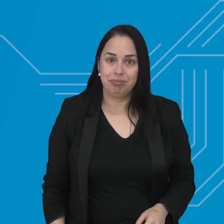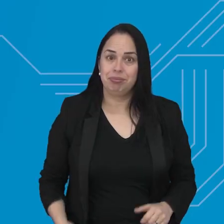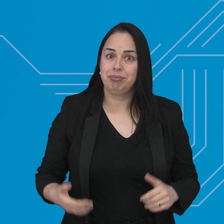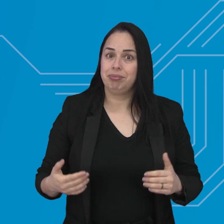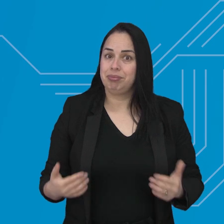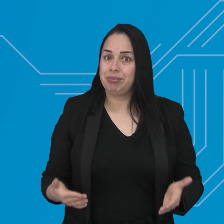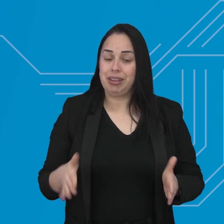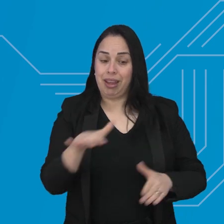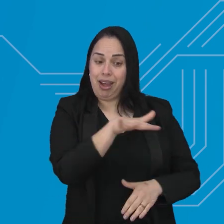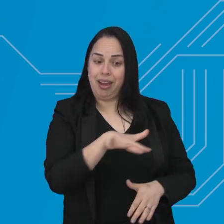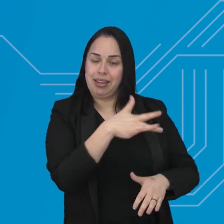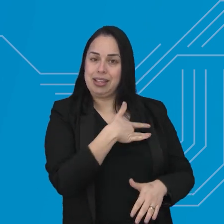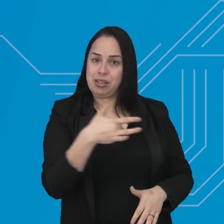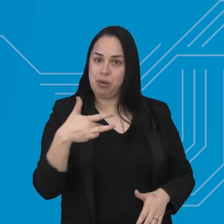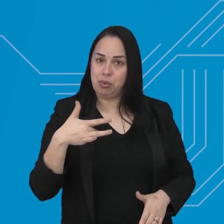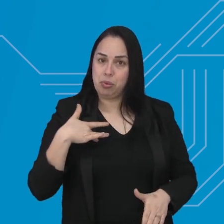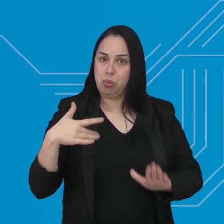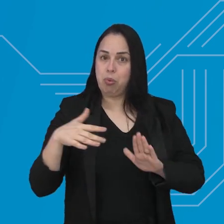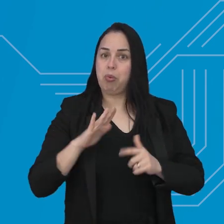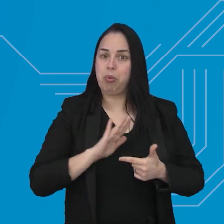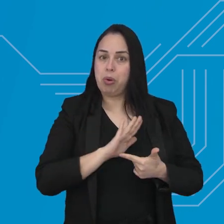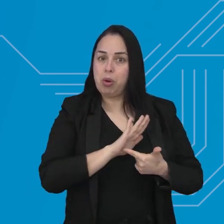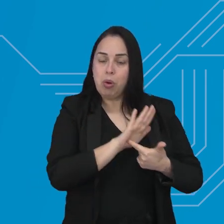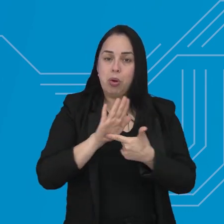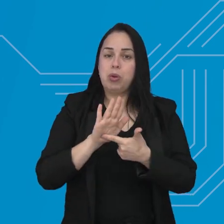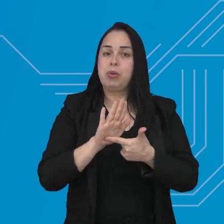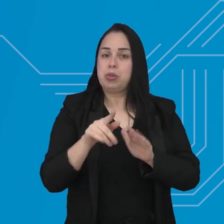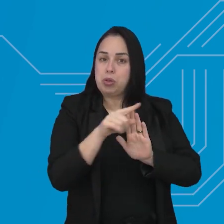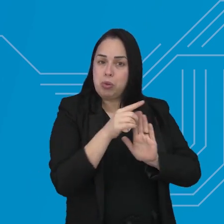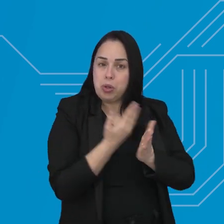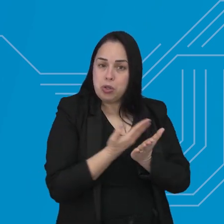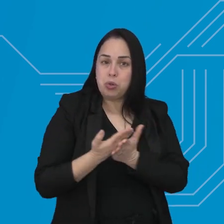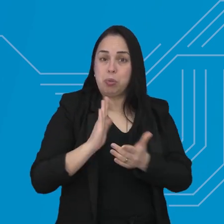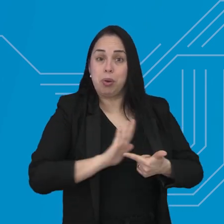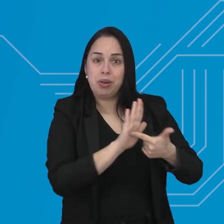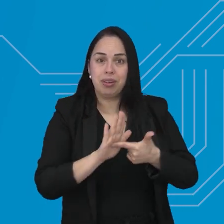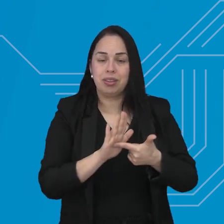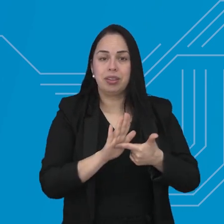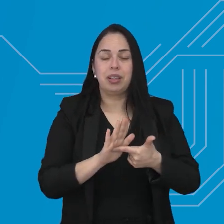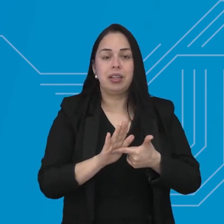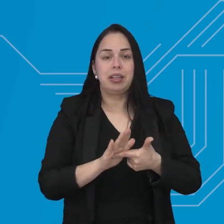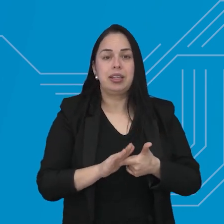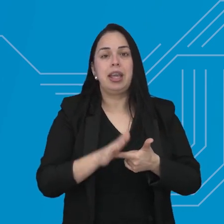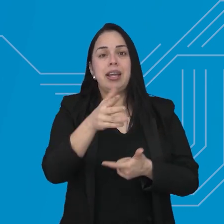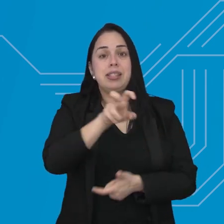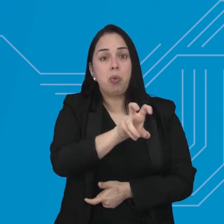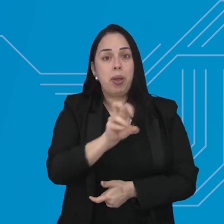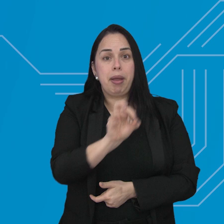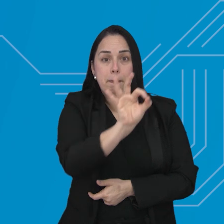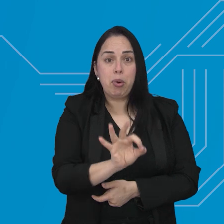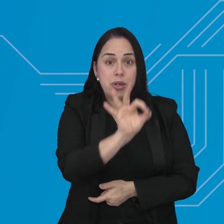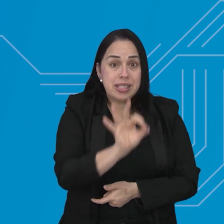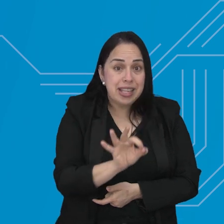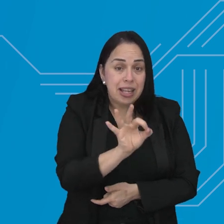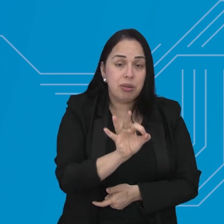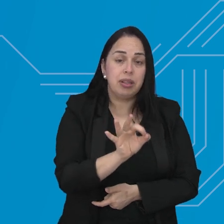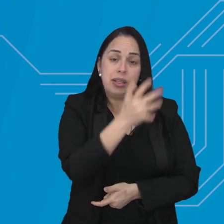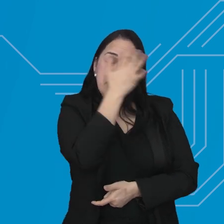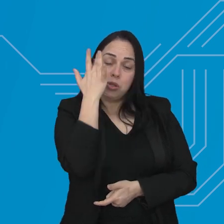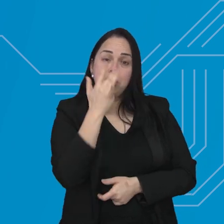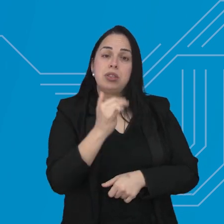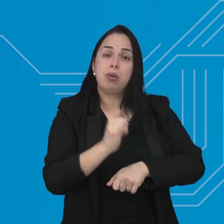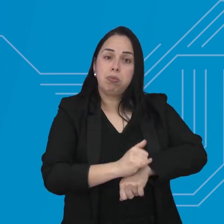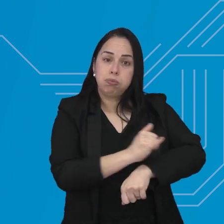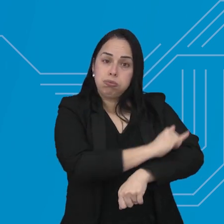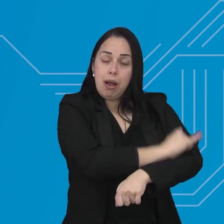todas. Ainda na saúde, um estudo recente apontou que mais da metade dos brasileiros está acima do peso e 34%